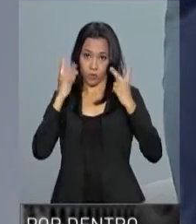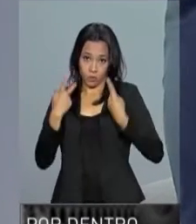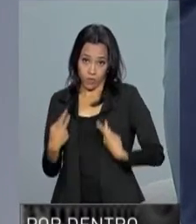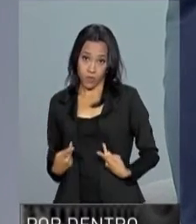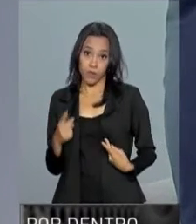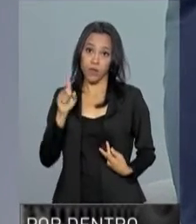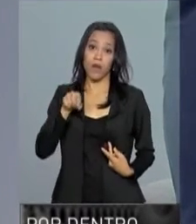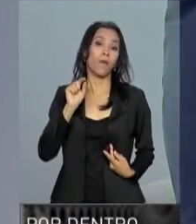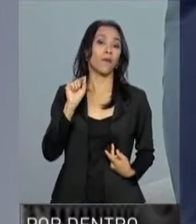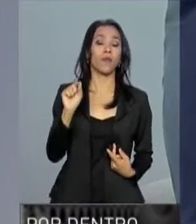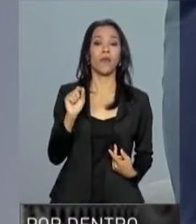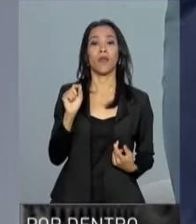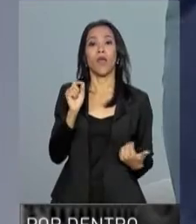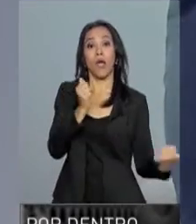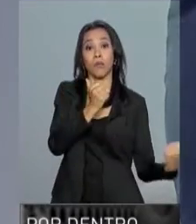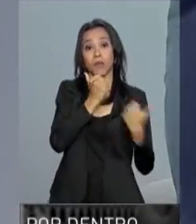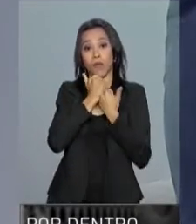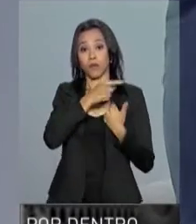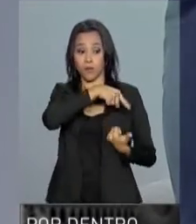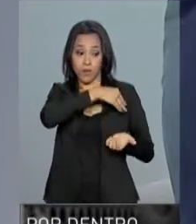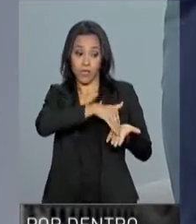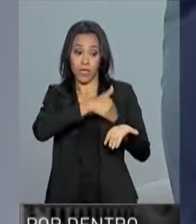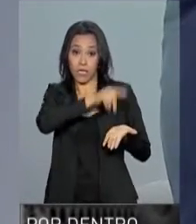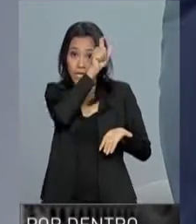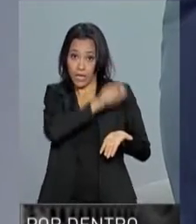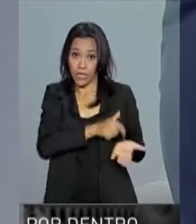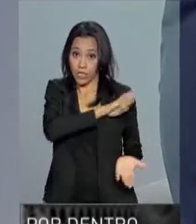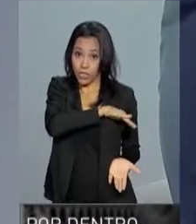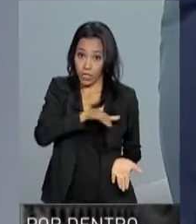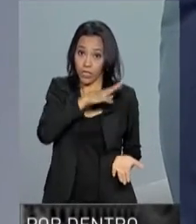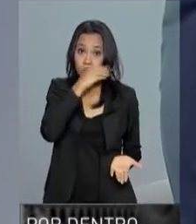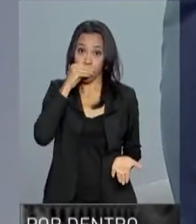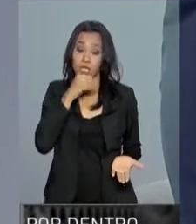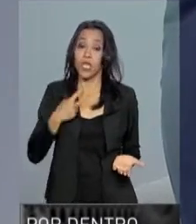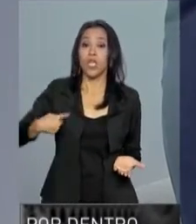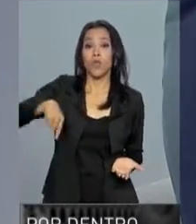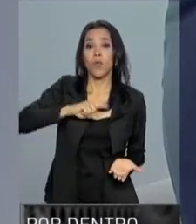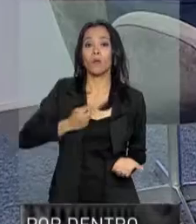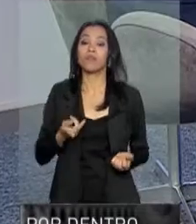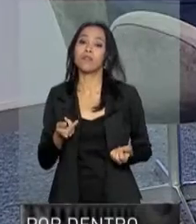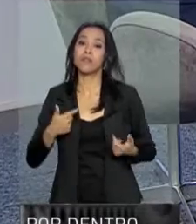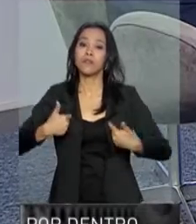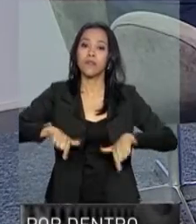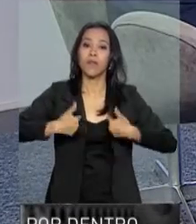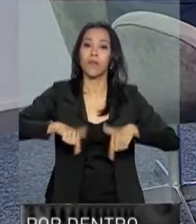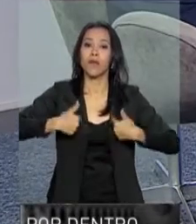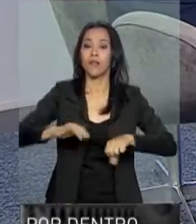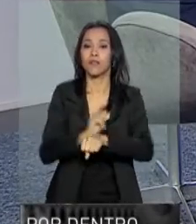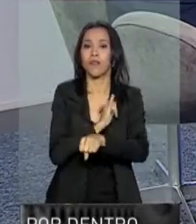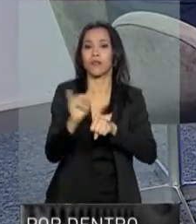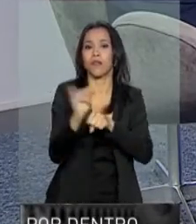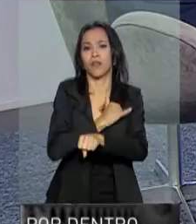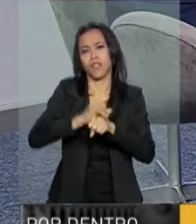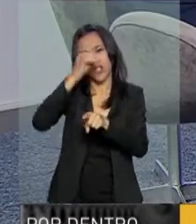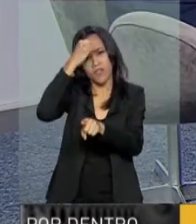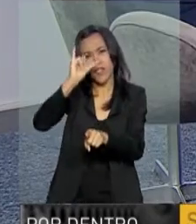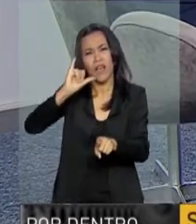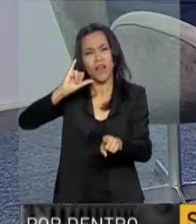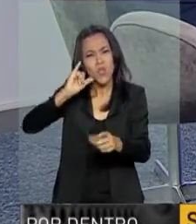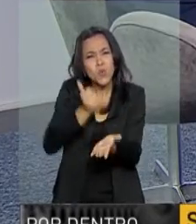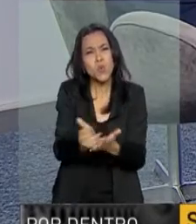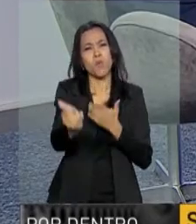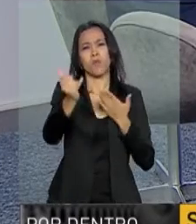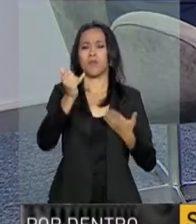junto à Secretaria da Criança e Adolescente nós trabalhar os mecanismos de prevenção desde a